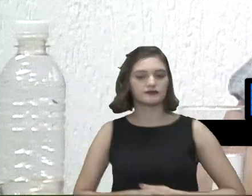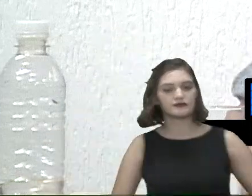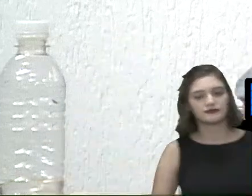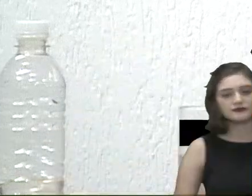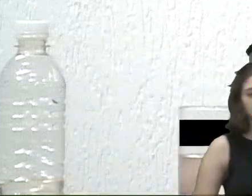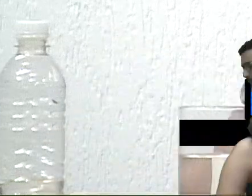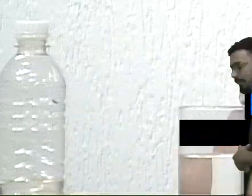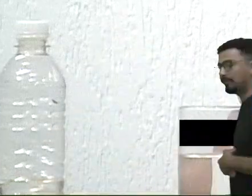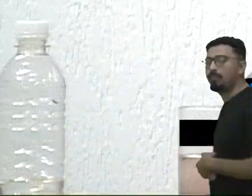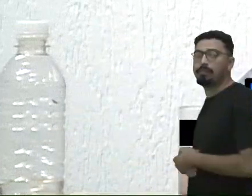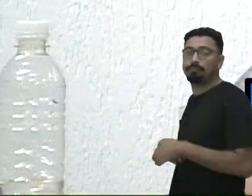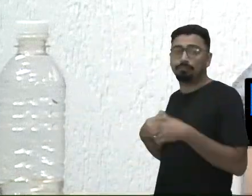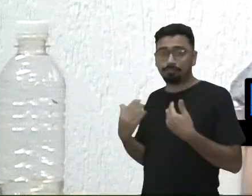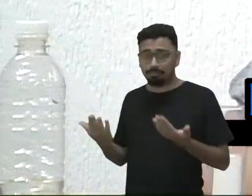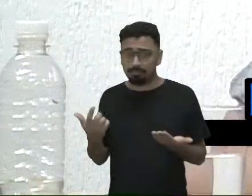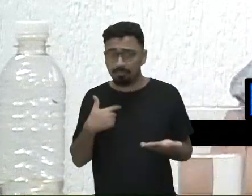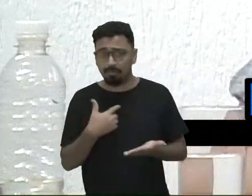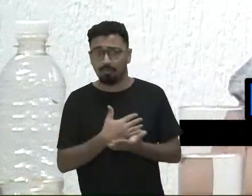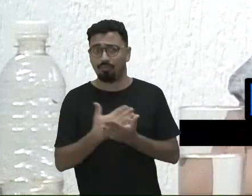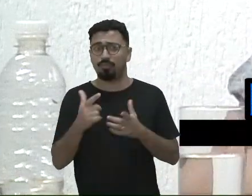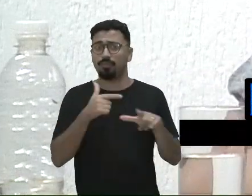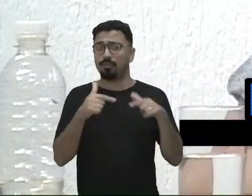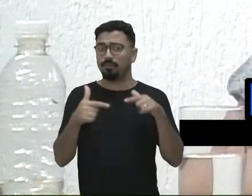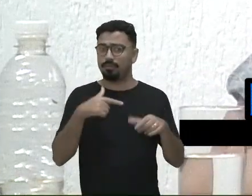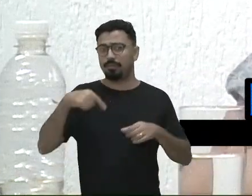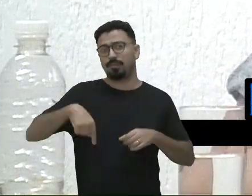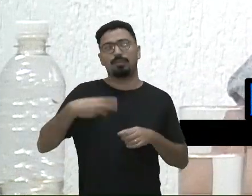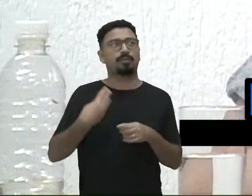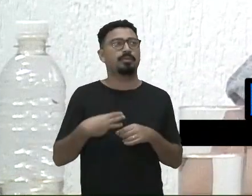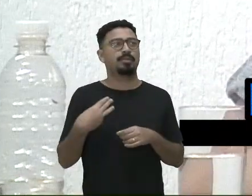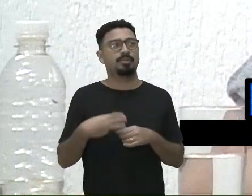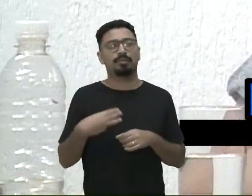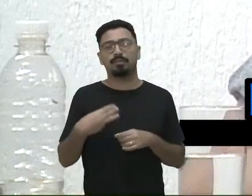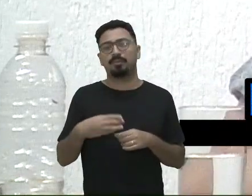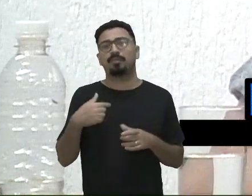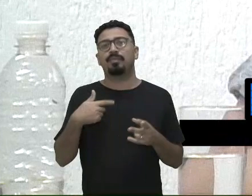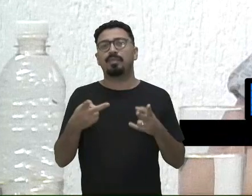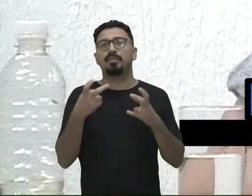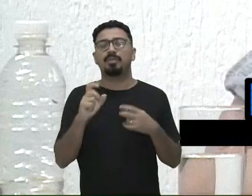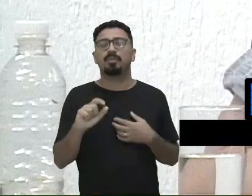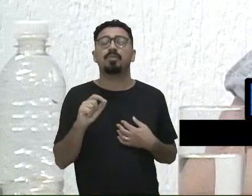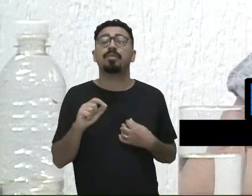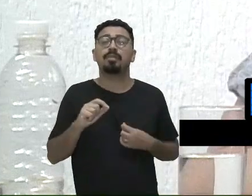começo a trabalhar no município, eu percebo que nós temos